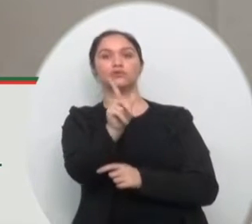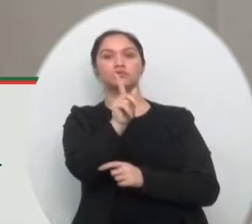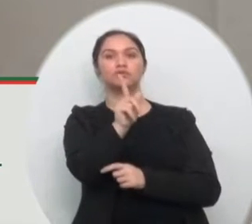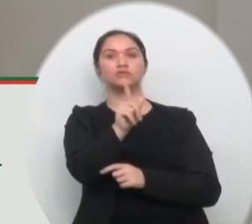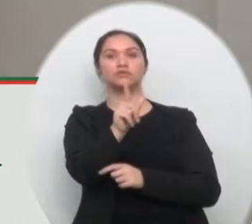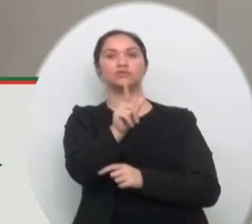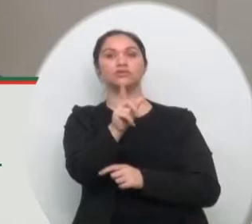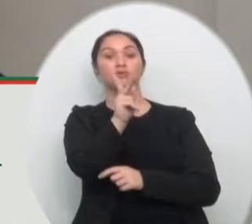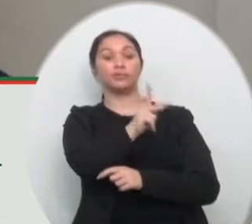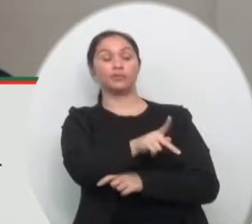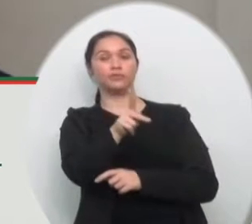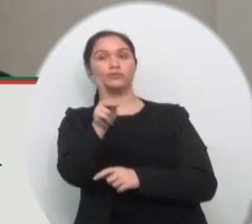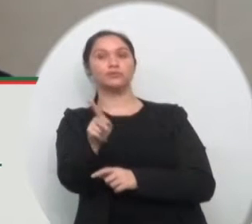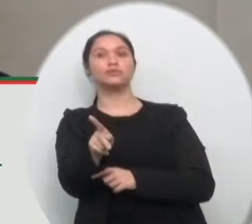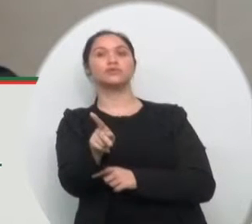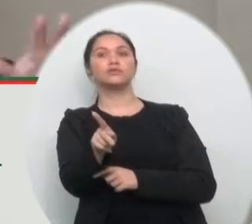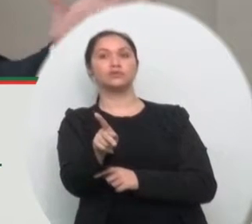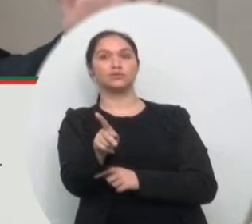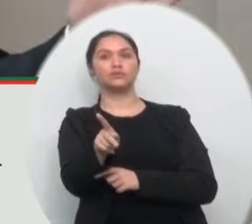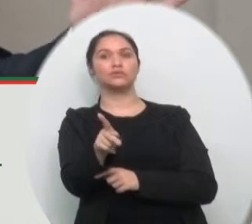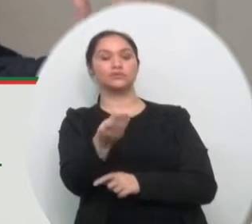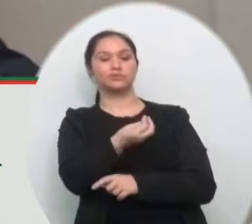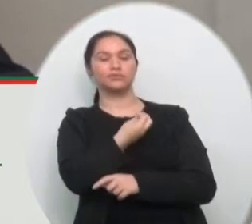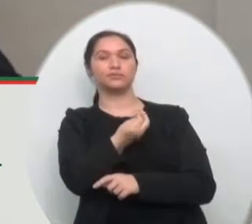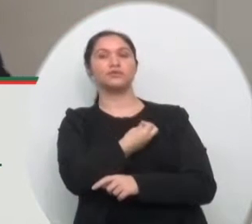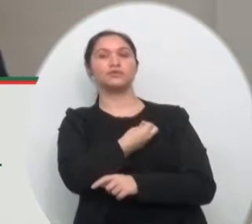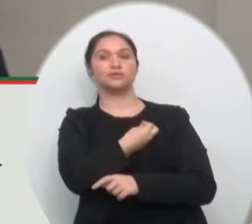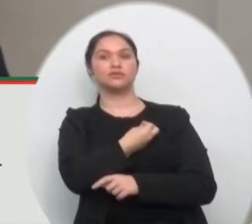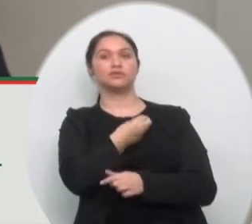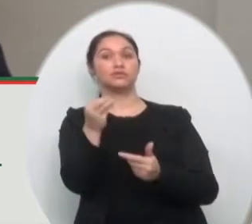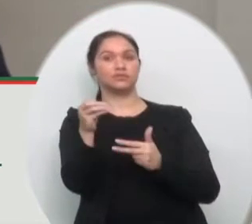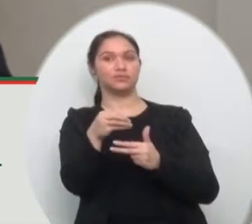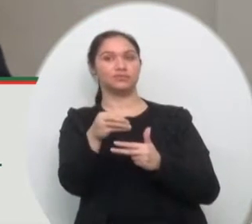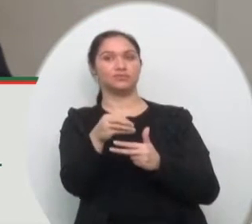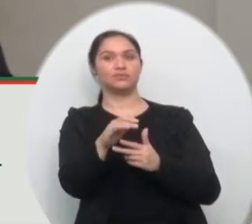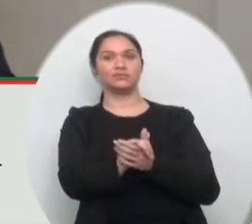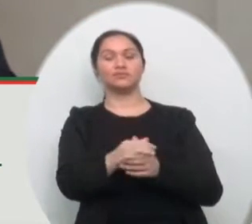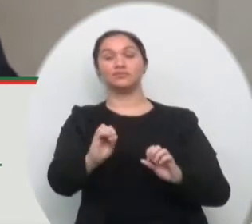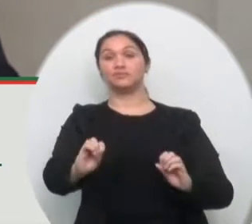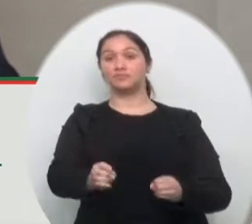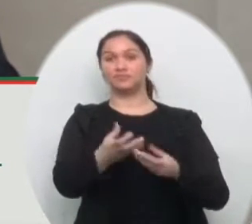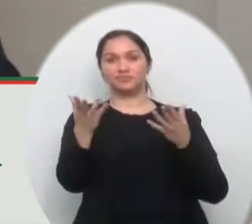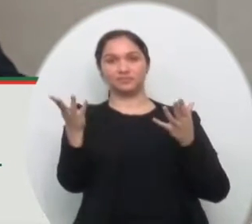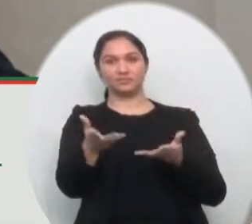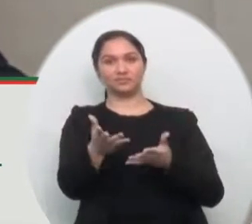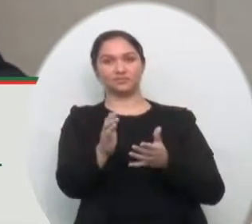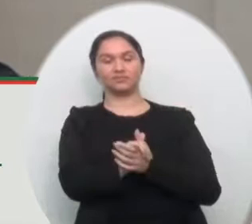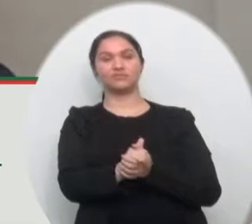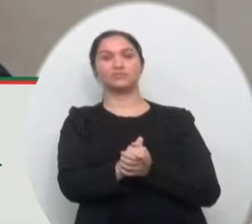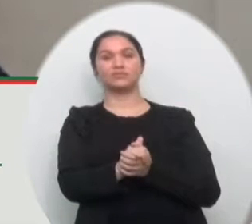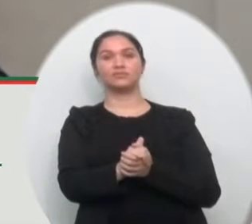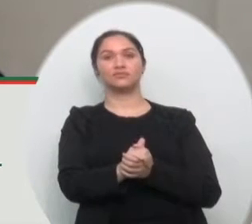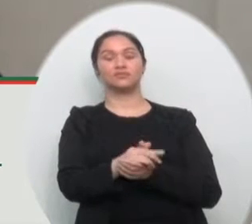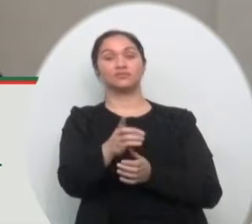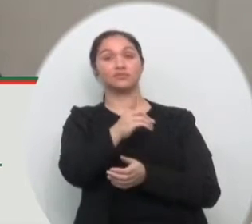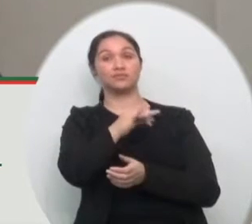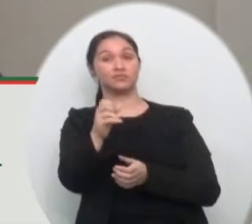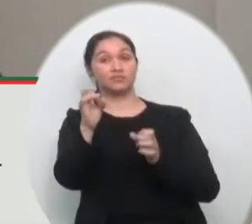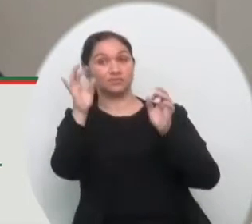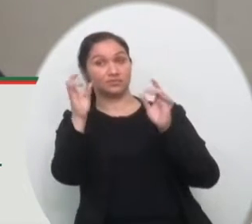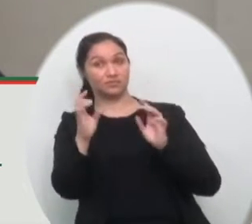profissionais, professores, para uma determinada ocasião, seja esta profissional ou até mesmo